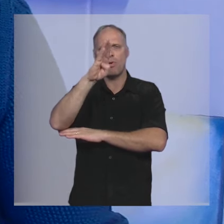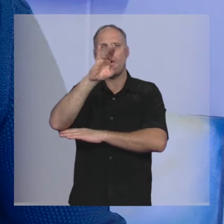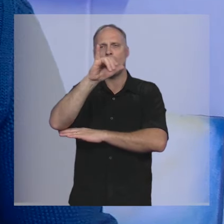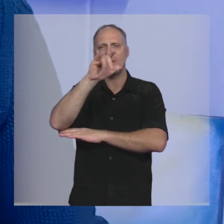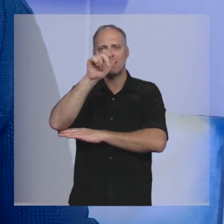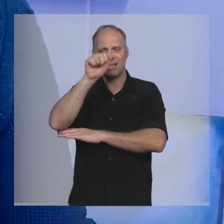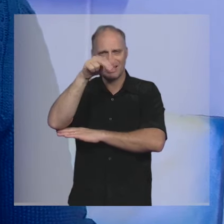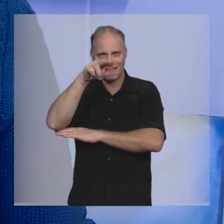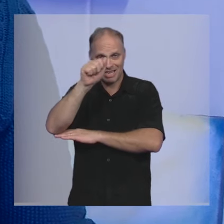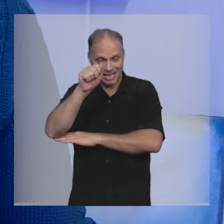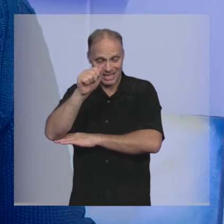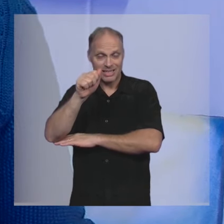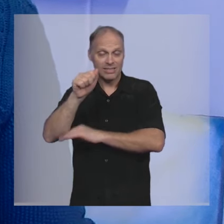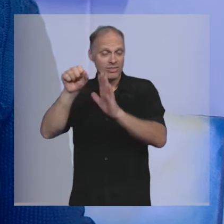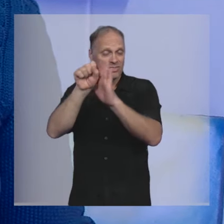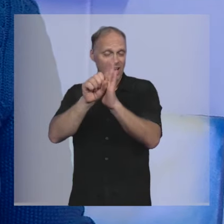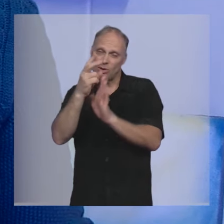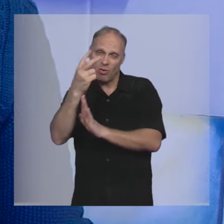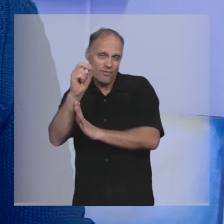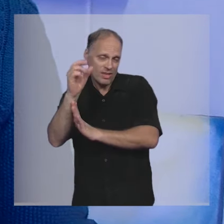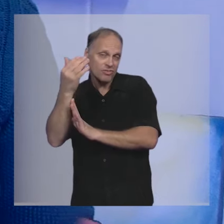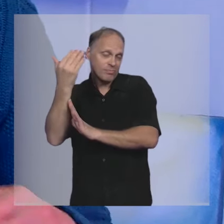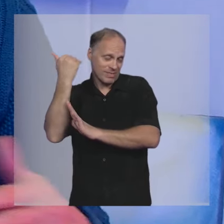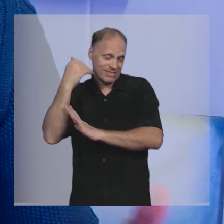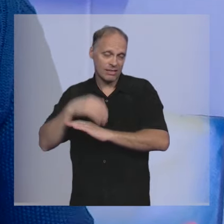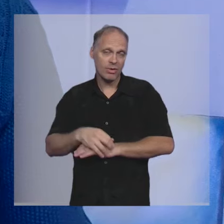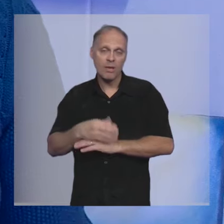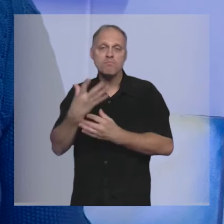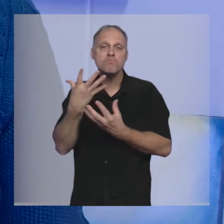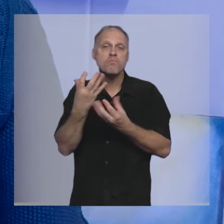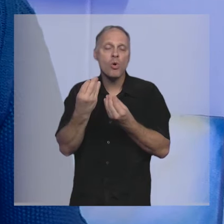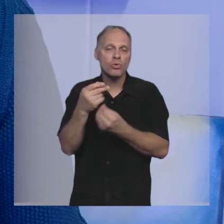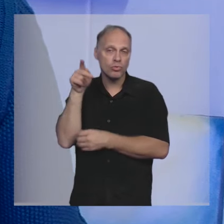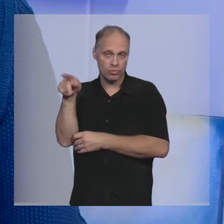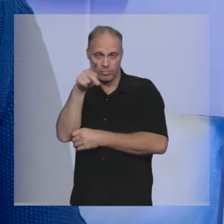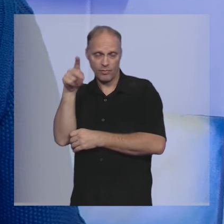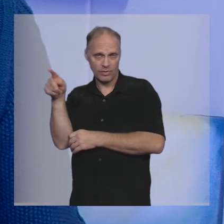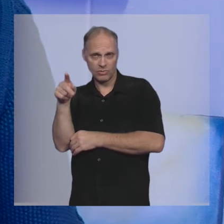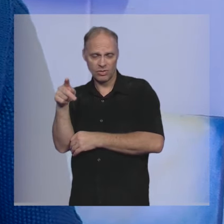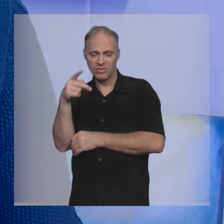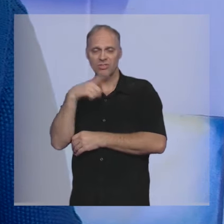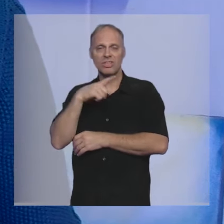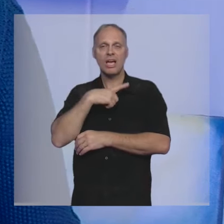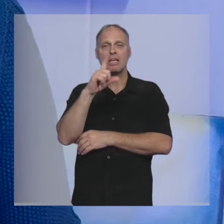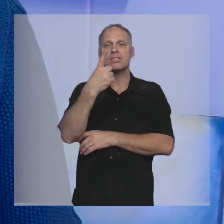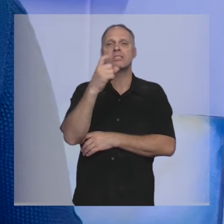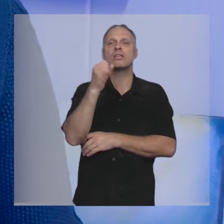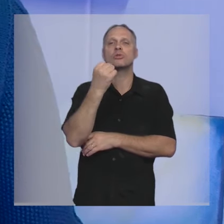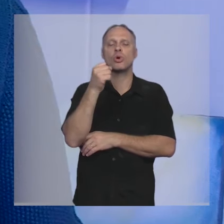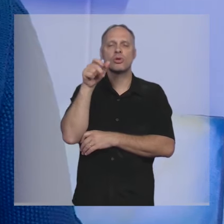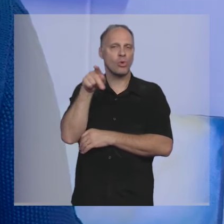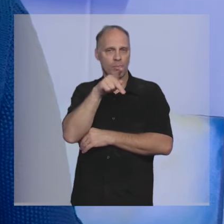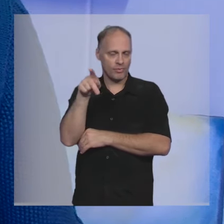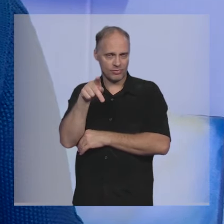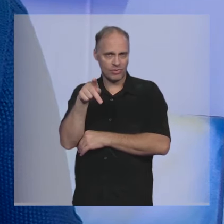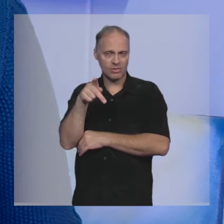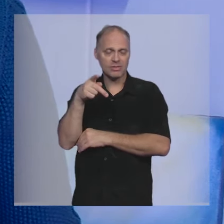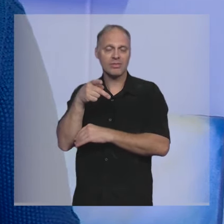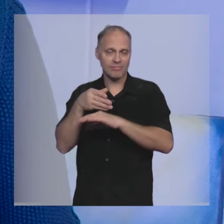no século XX seria. E muitos professores, foram 18 professores, se eu não estou